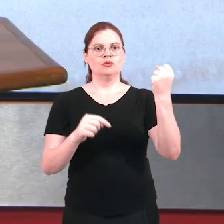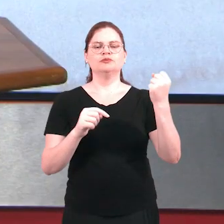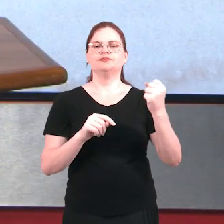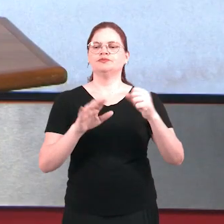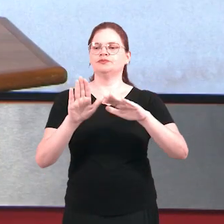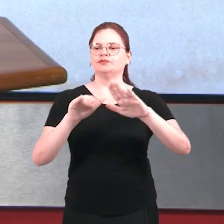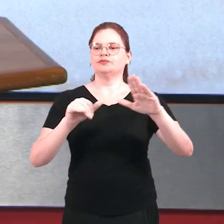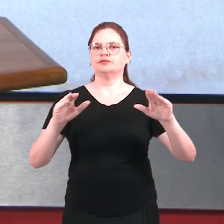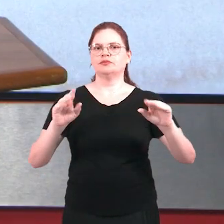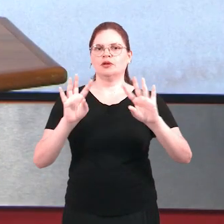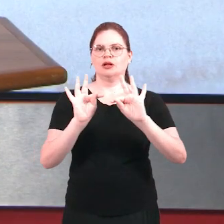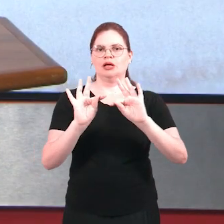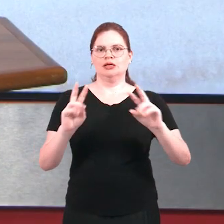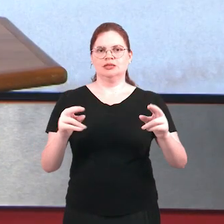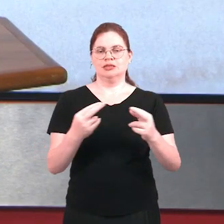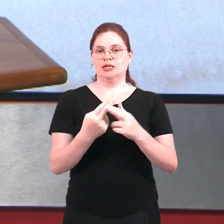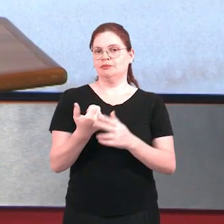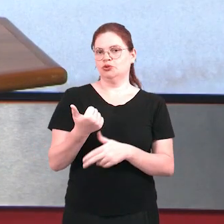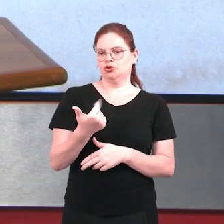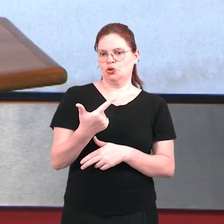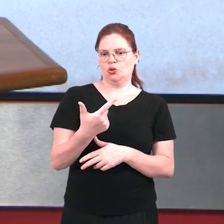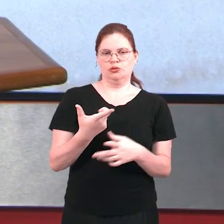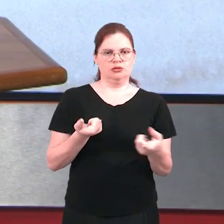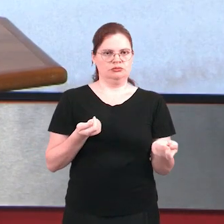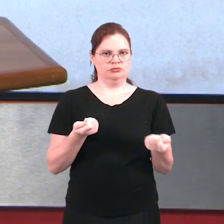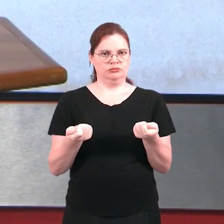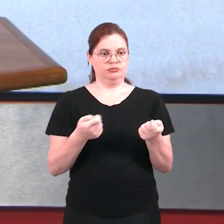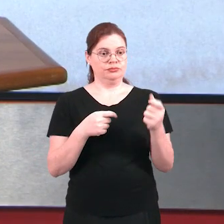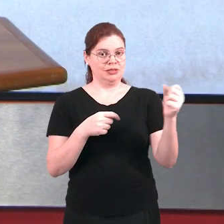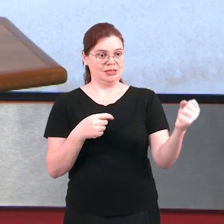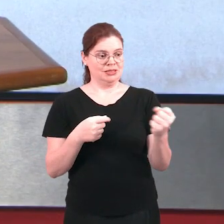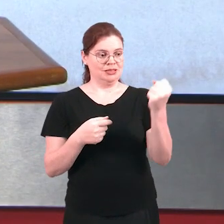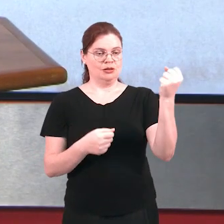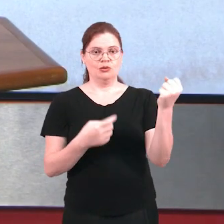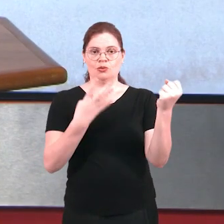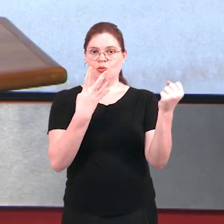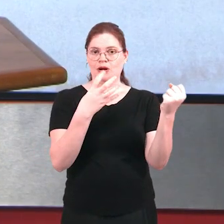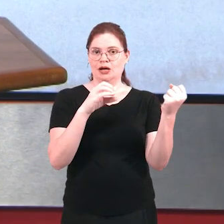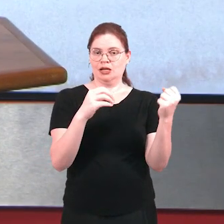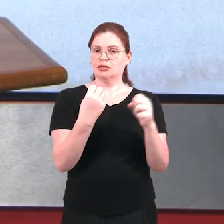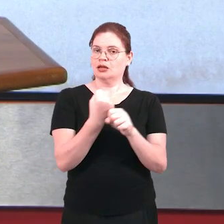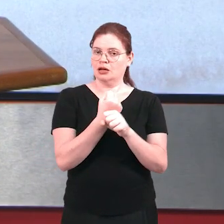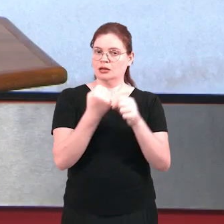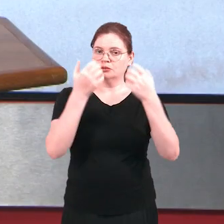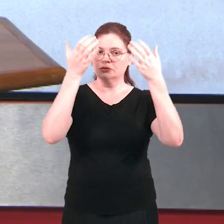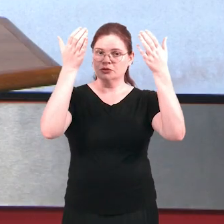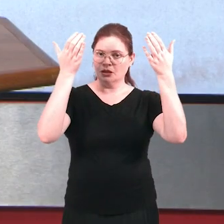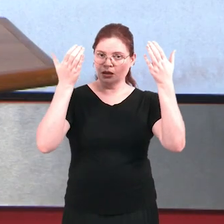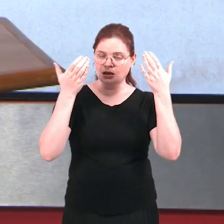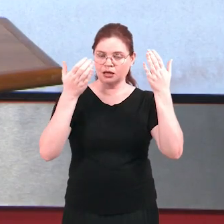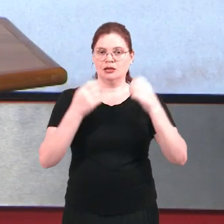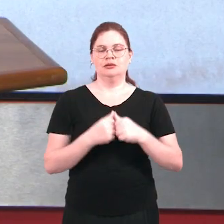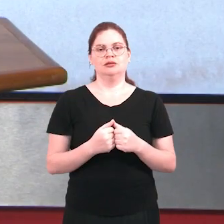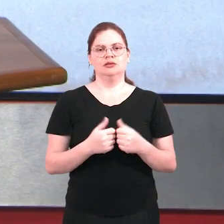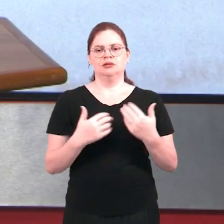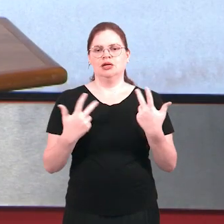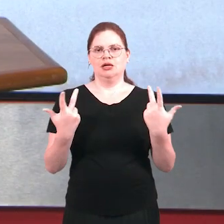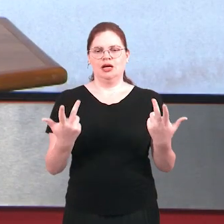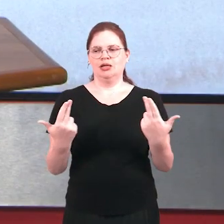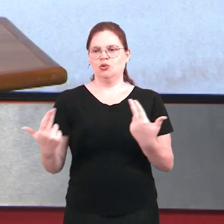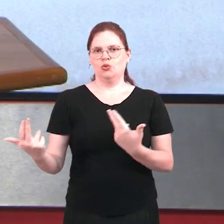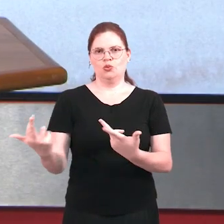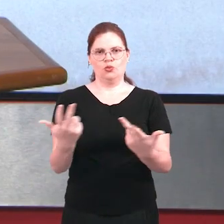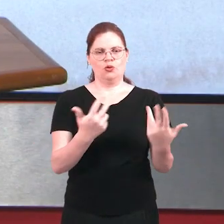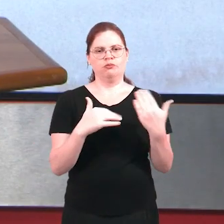tribos sob sua liderança. E durante 40 anos, Saul reinou sobre o reino unificado